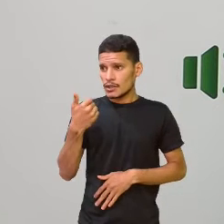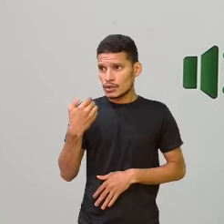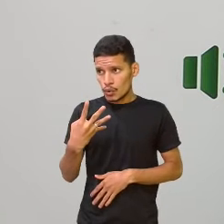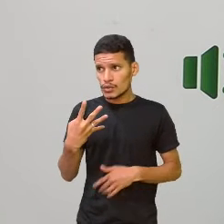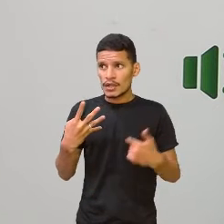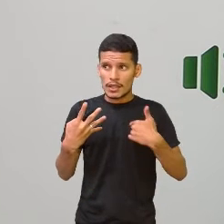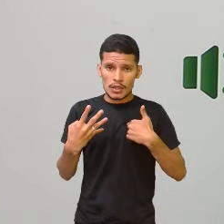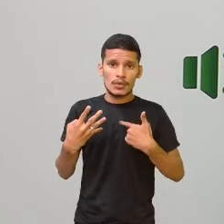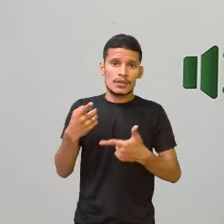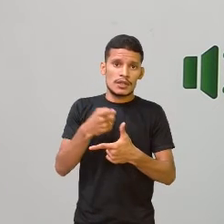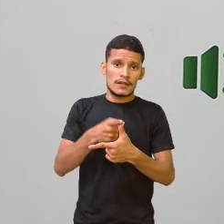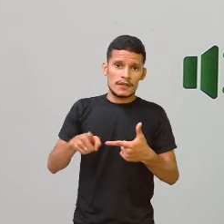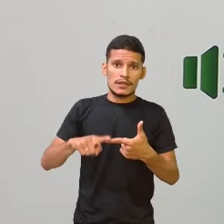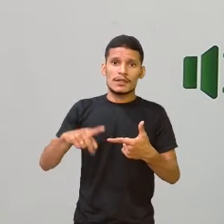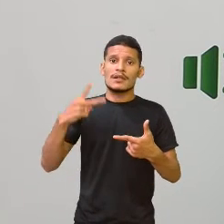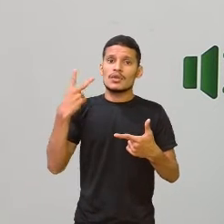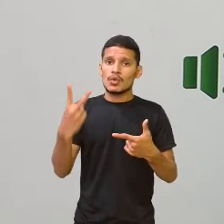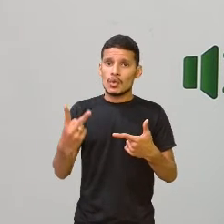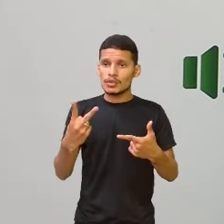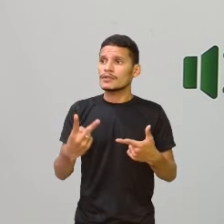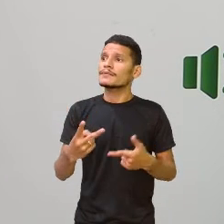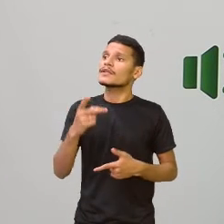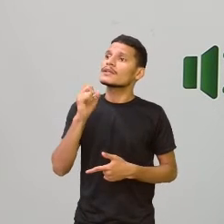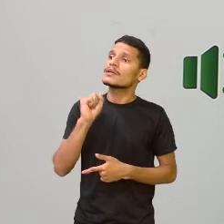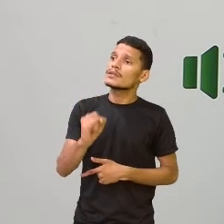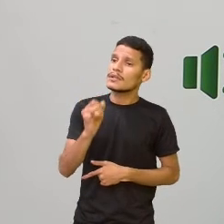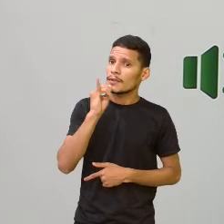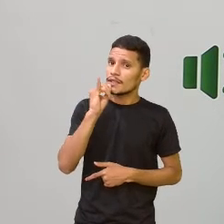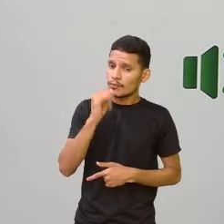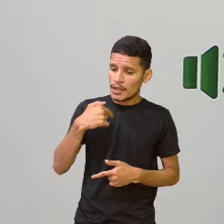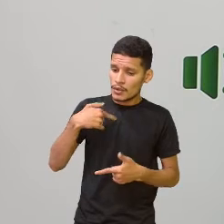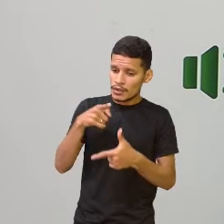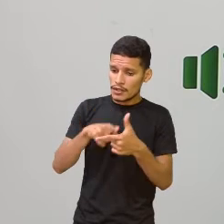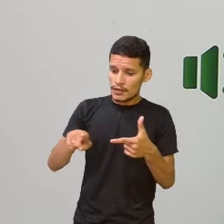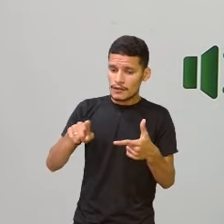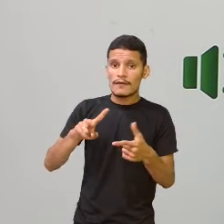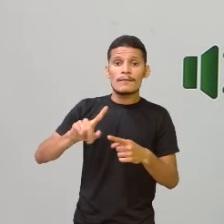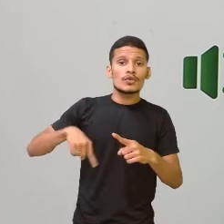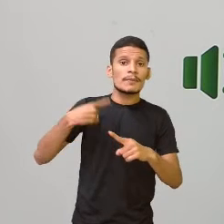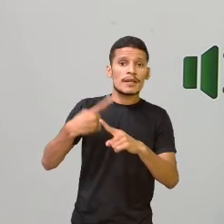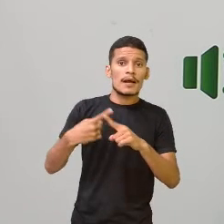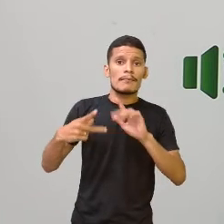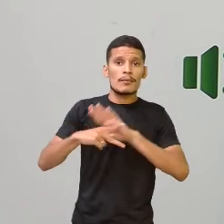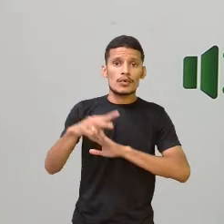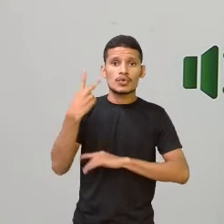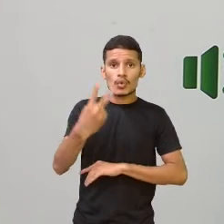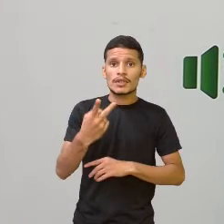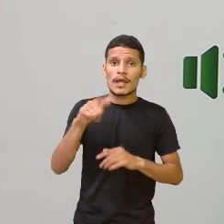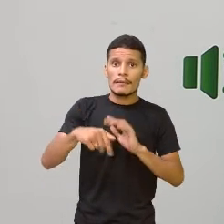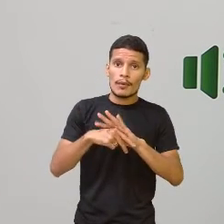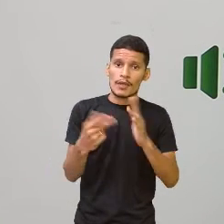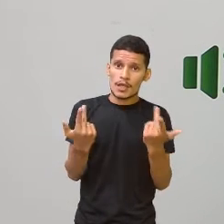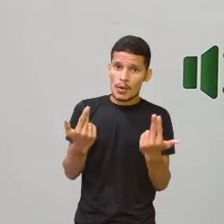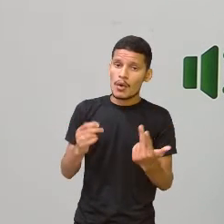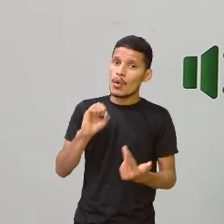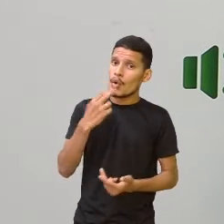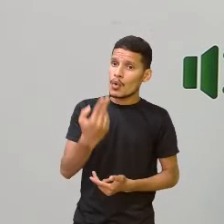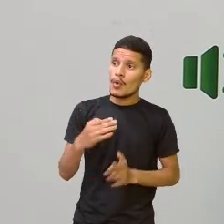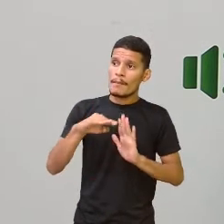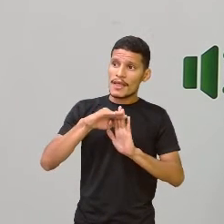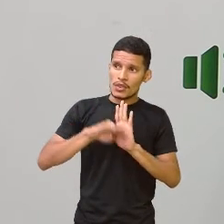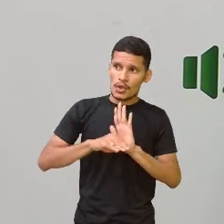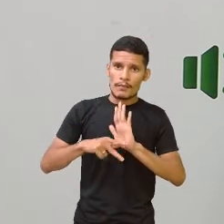que eu vou dividir por 2. Qual é o número que se eu multiplicar por 2 será igual ou menor que